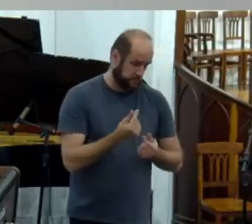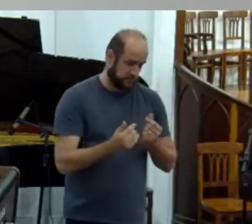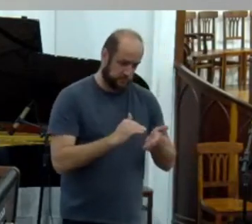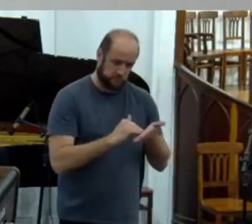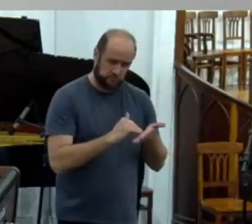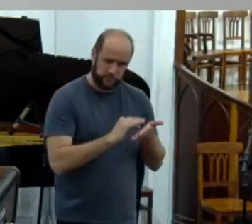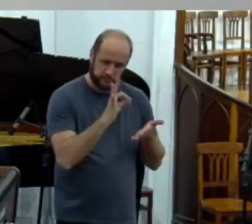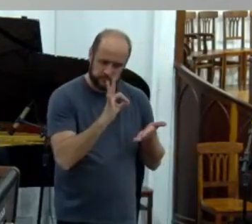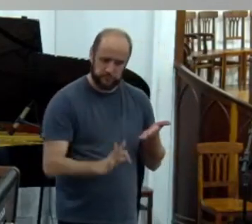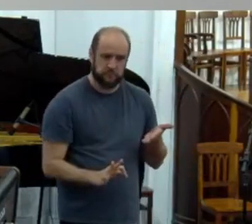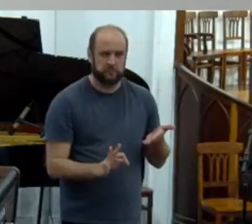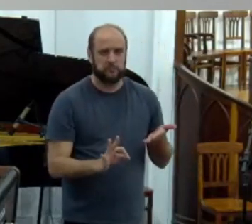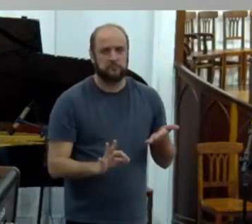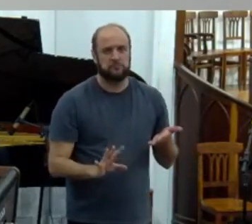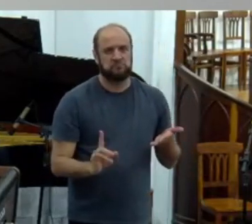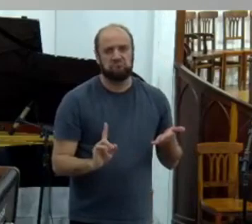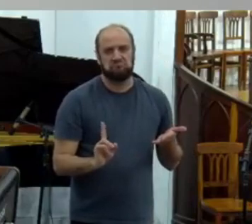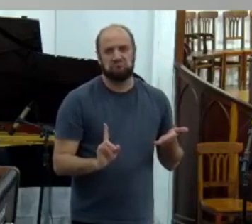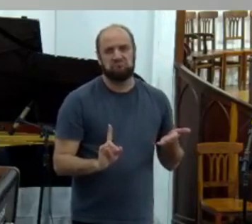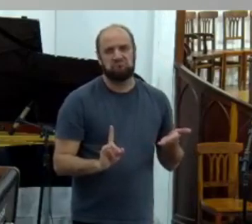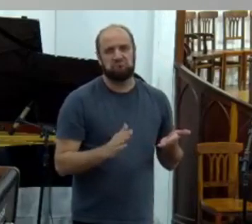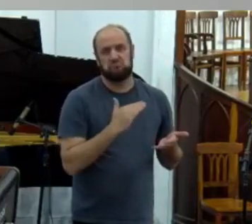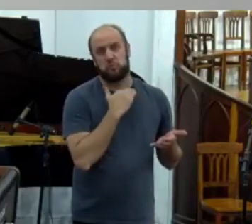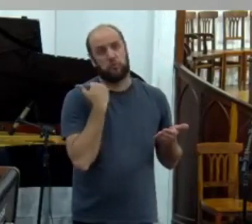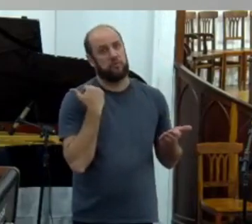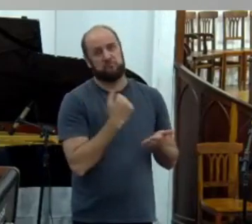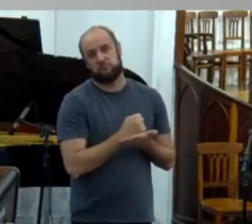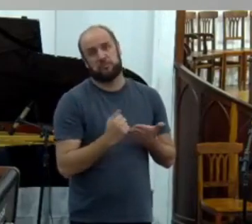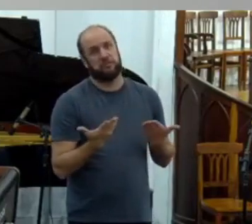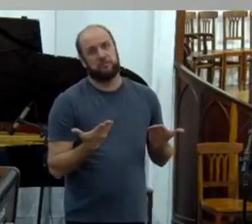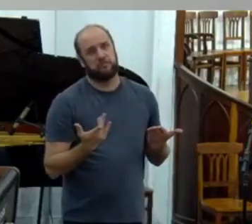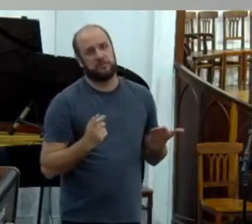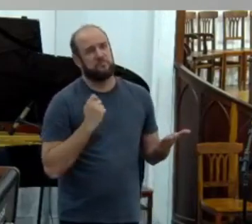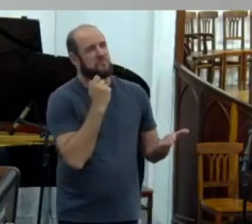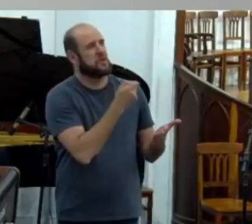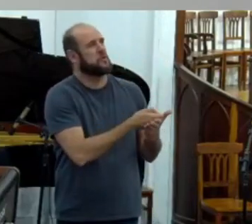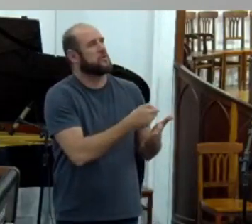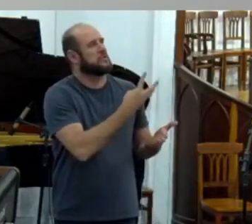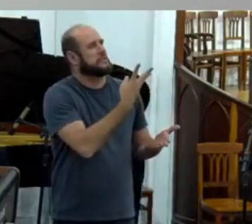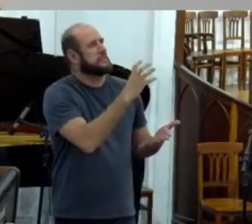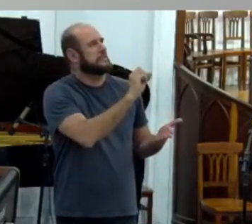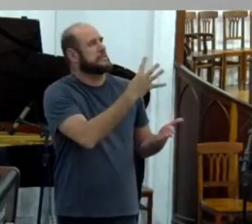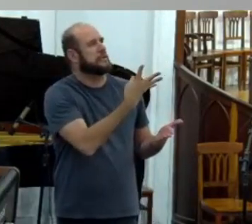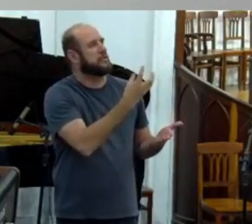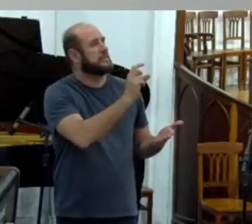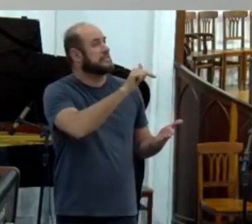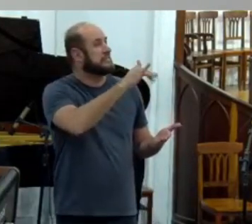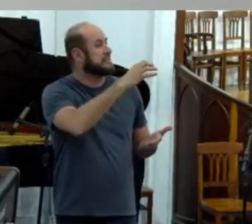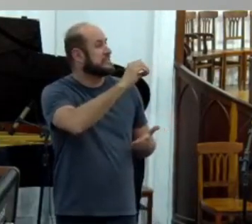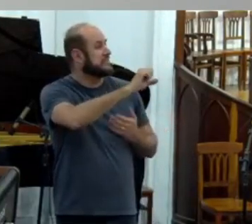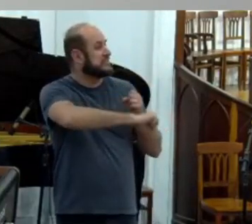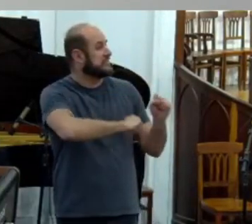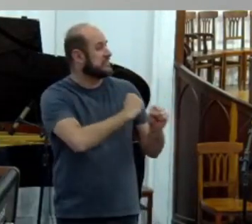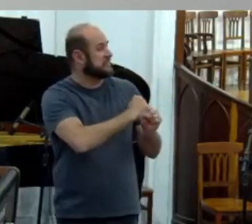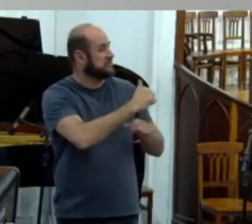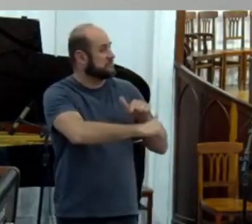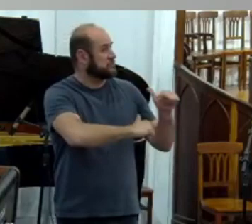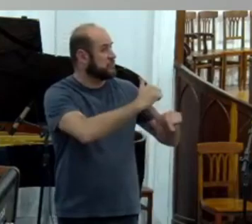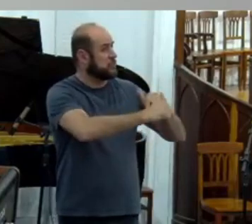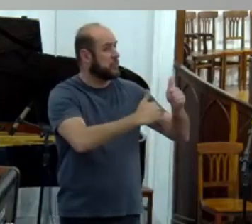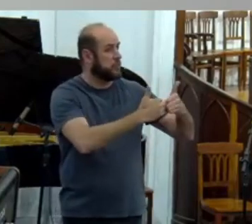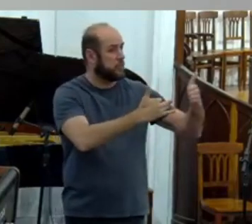administrados. Se os recursos das suas mãos, aquilo que gastou 30, 40, 70 anos trabalhando, estão